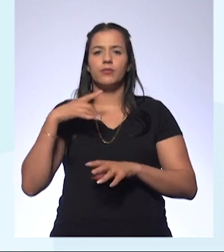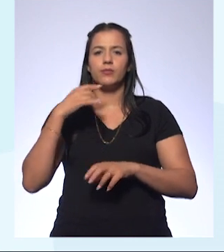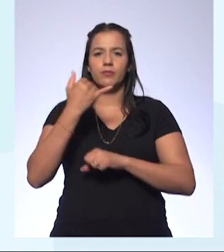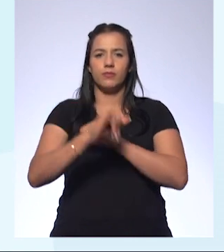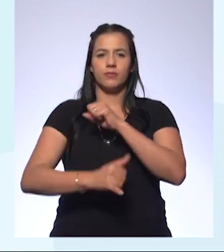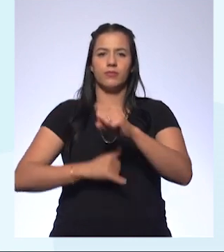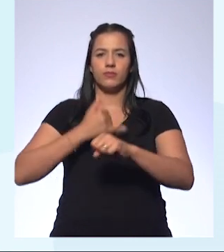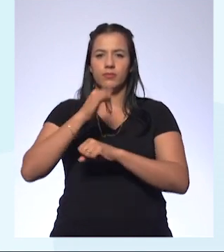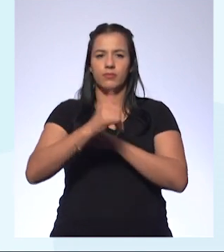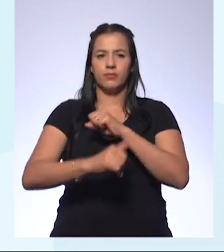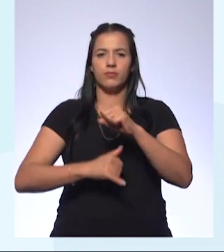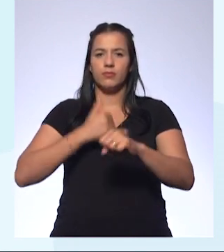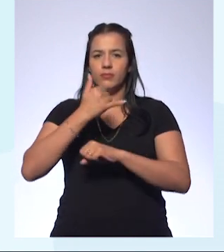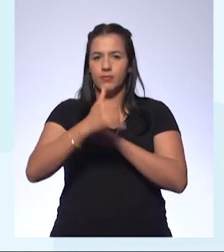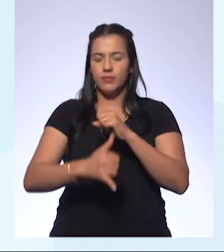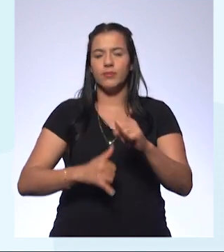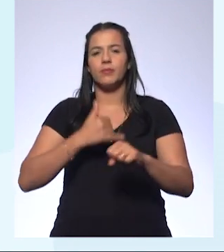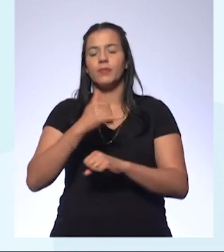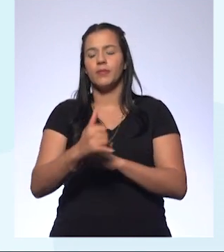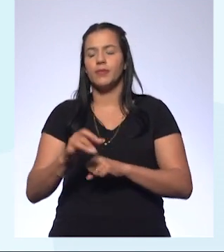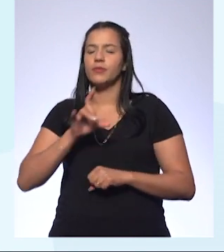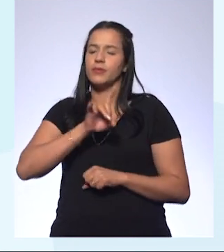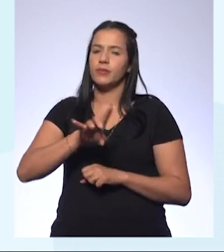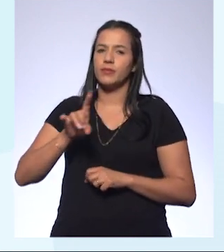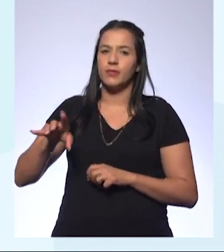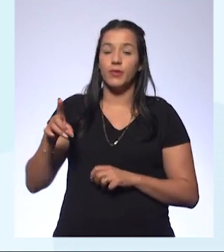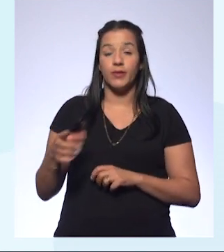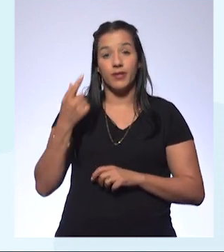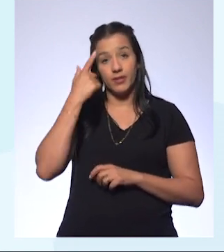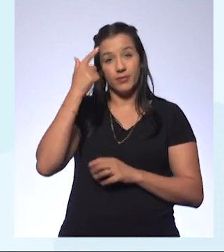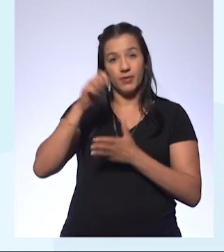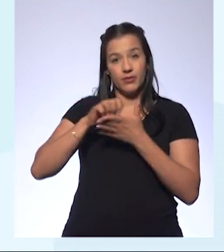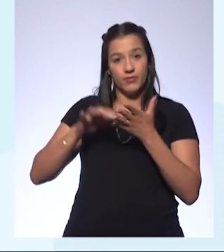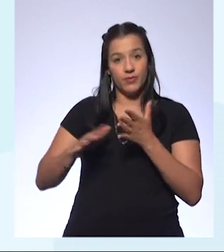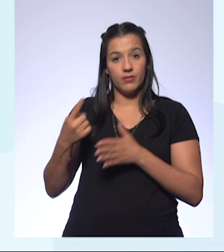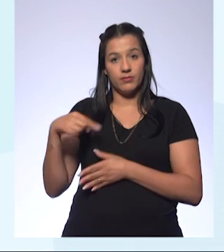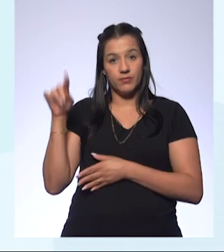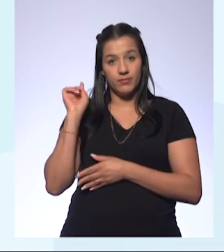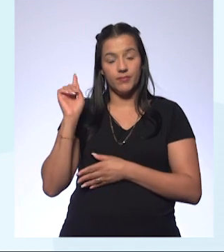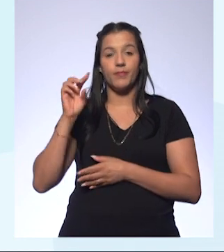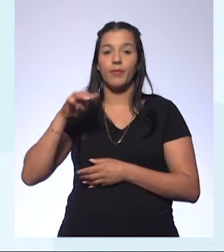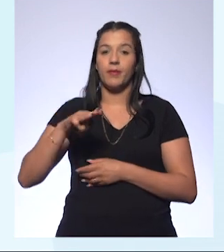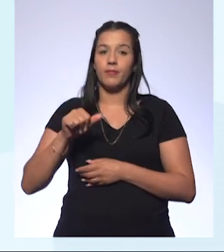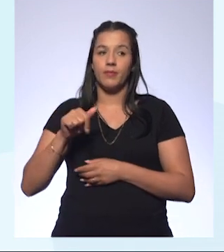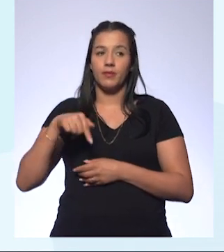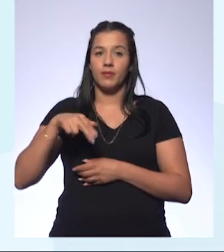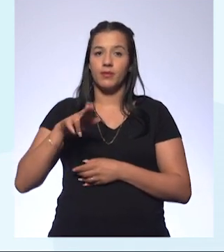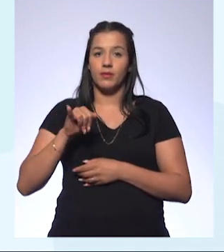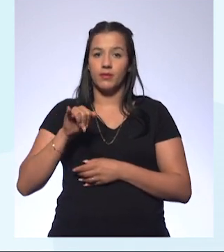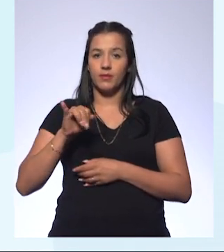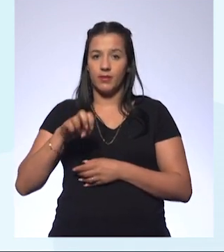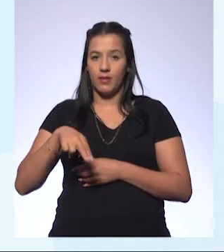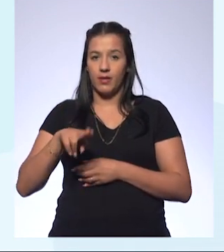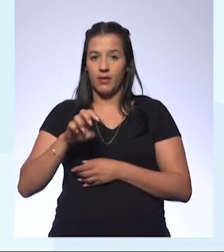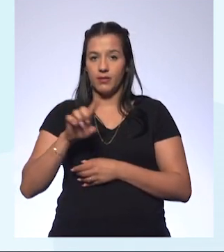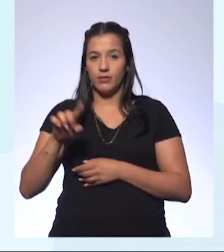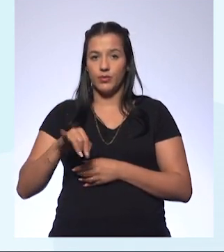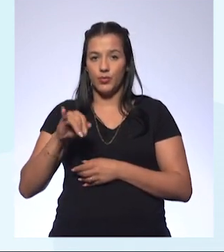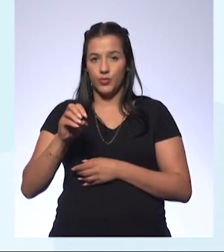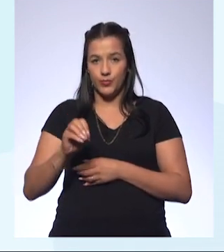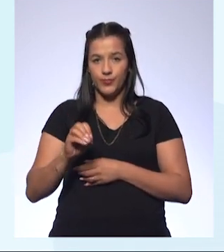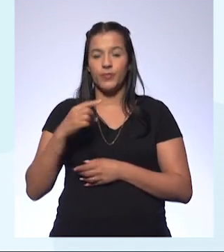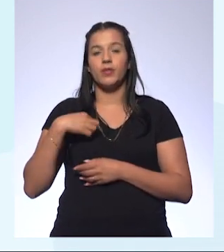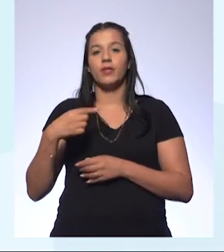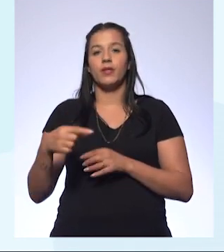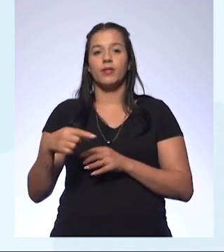depender da valência, como a gente fez no exercício anterior. O magnésio tem valência 2+, o cloro tem